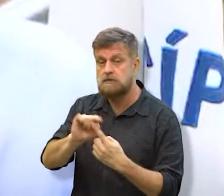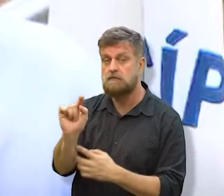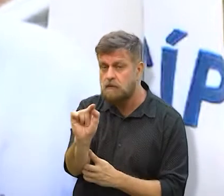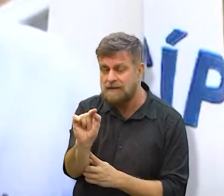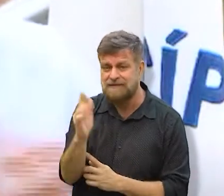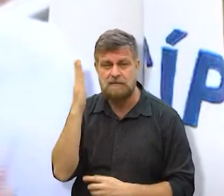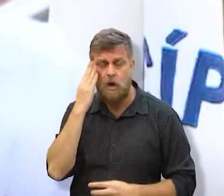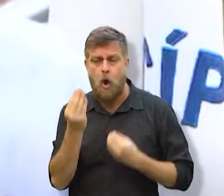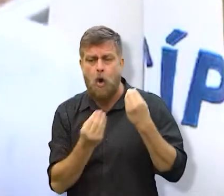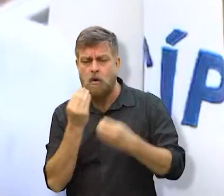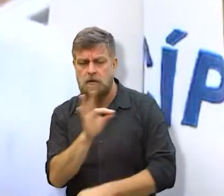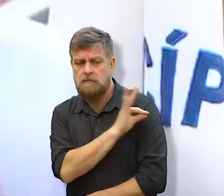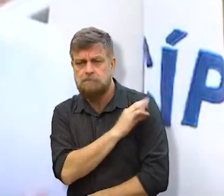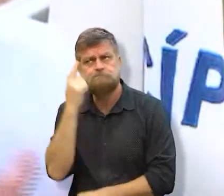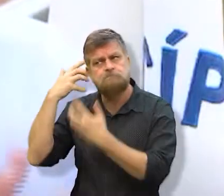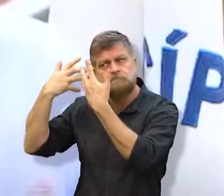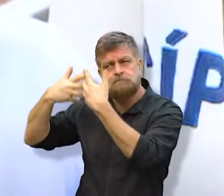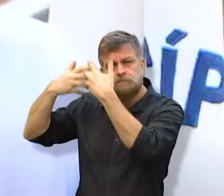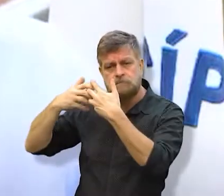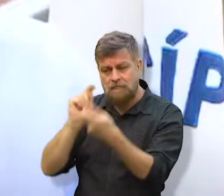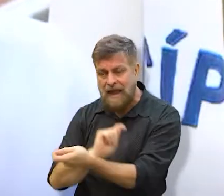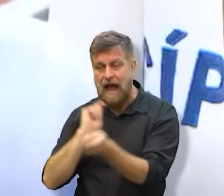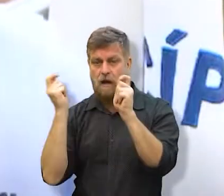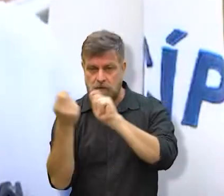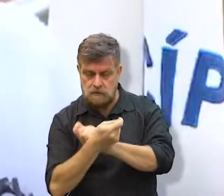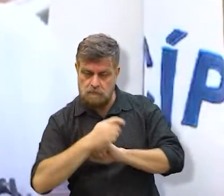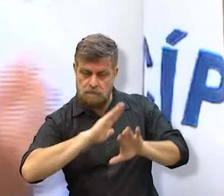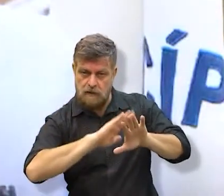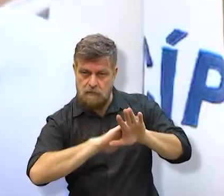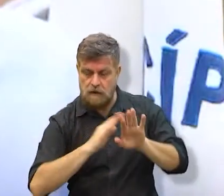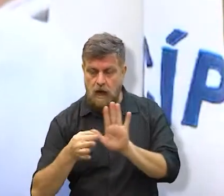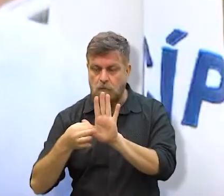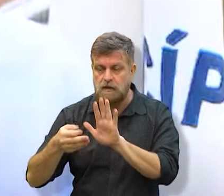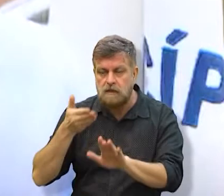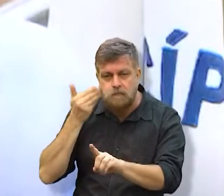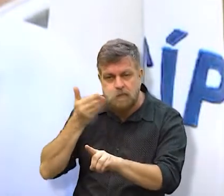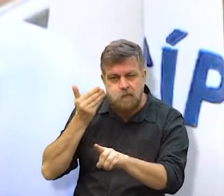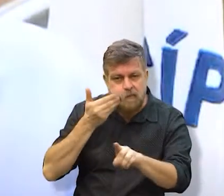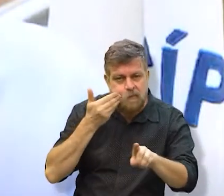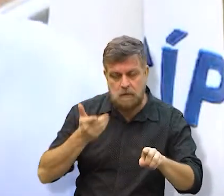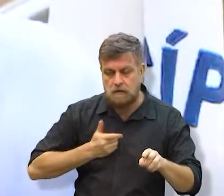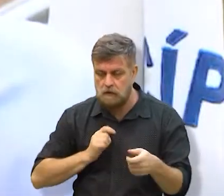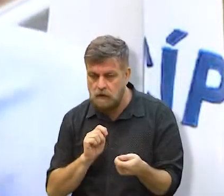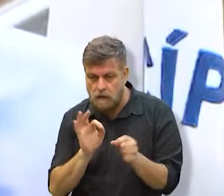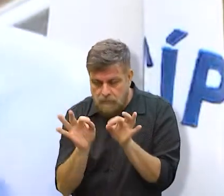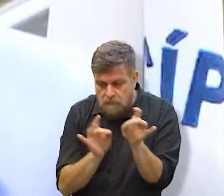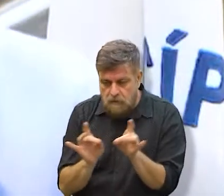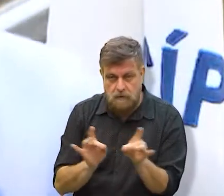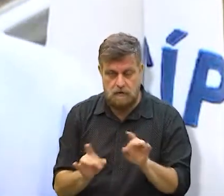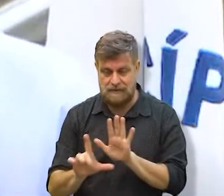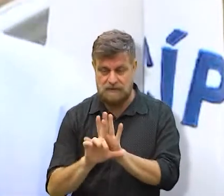para ver como o governo está pensando promover algumas alterações e colher propostas de aprimoramento